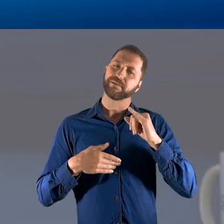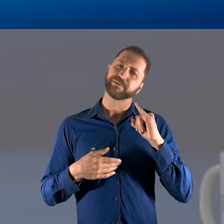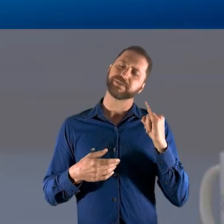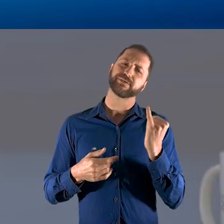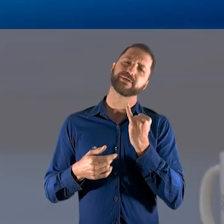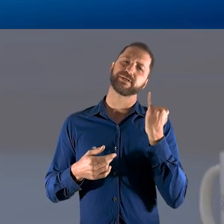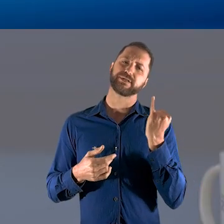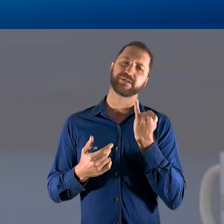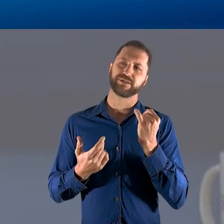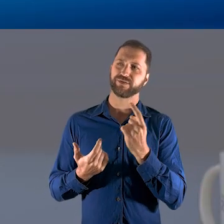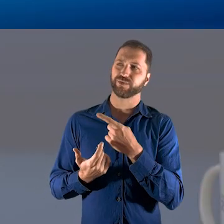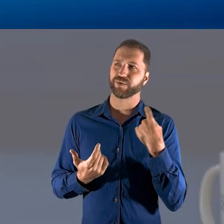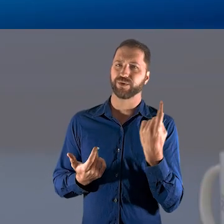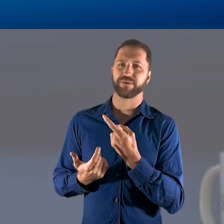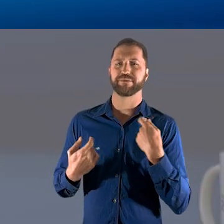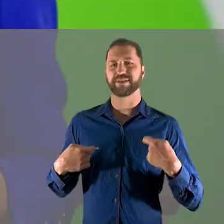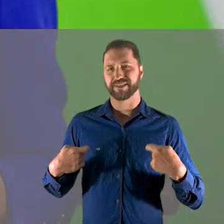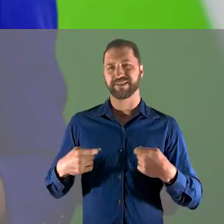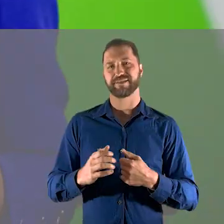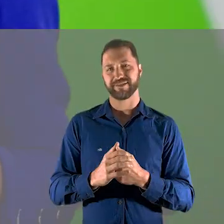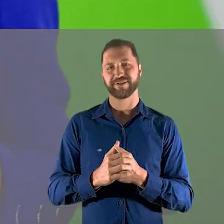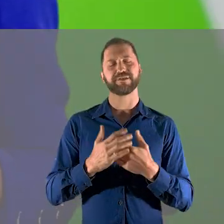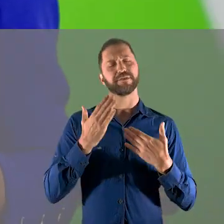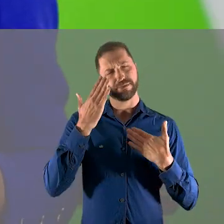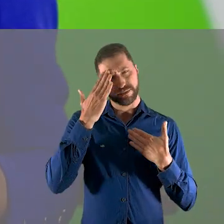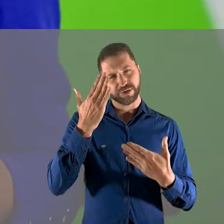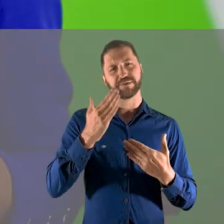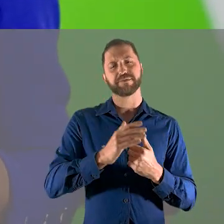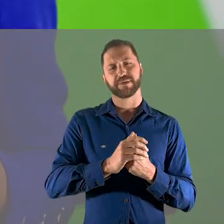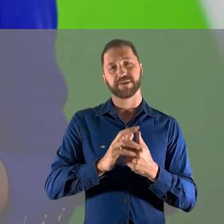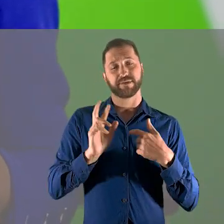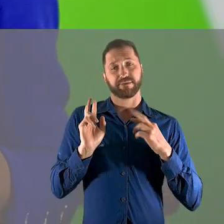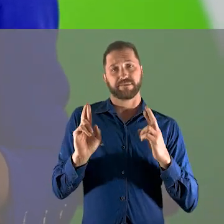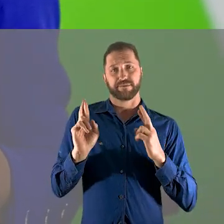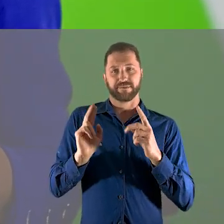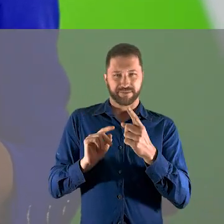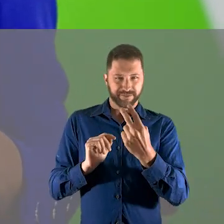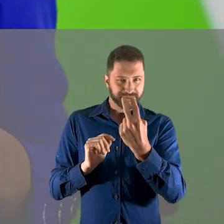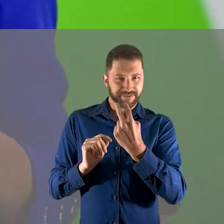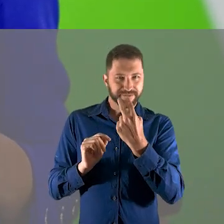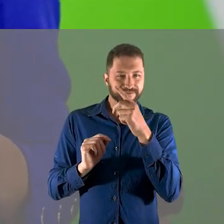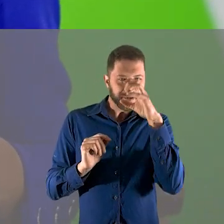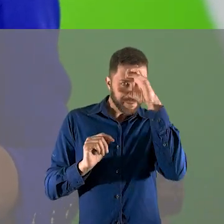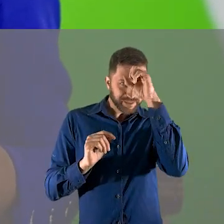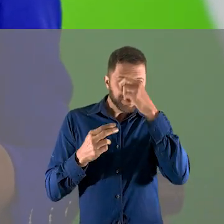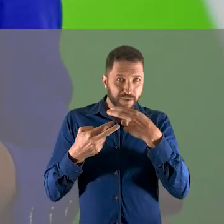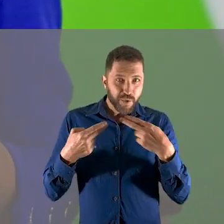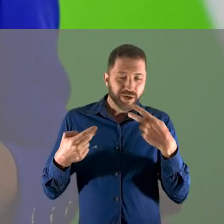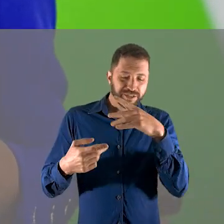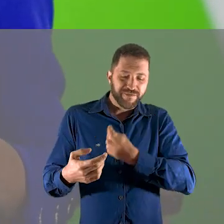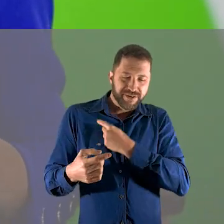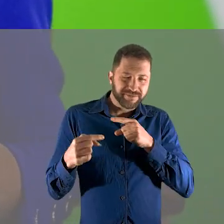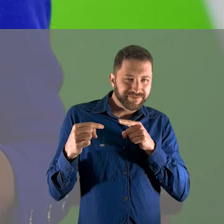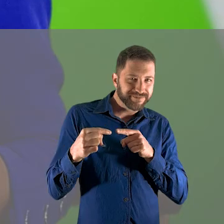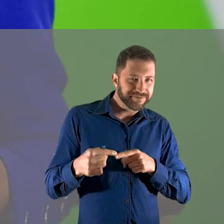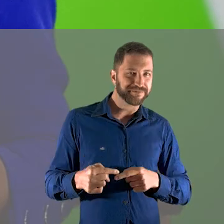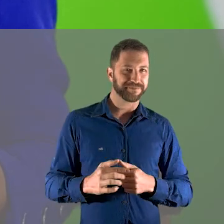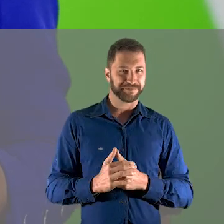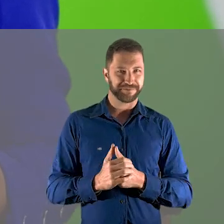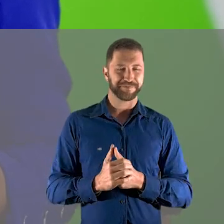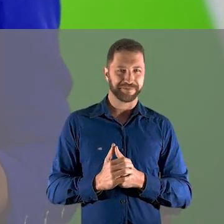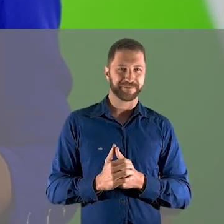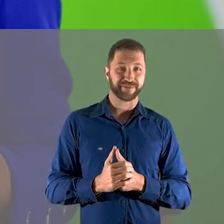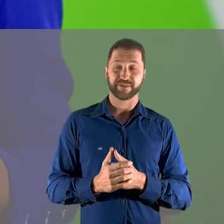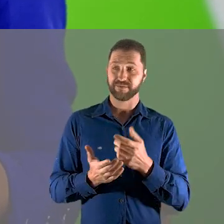que é tão importante para todas nós né Muito obrigado Espero que você tenha aprendido bastante que pratica isso aí na sua vida